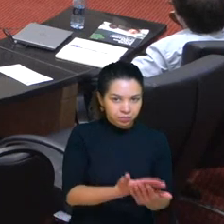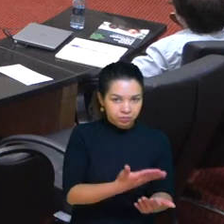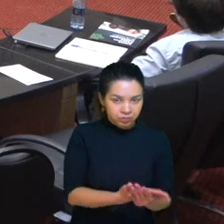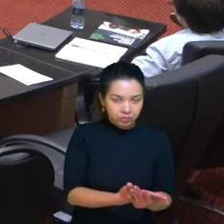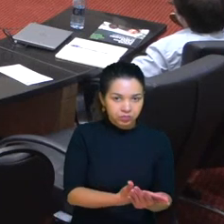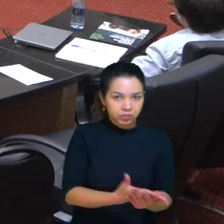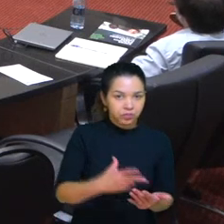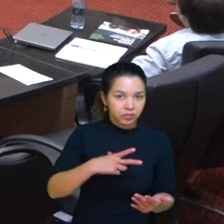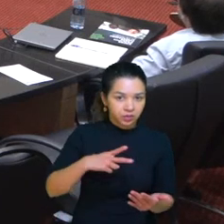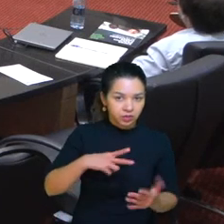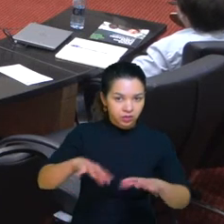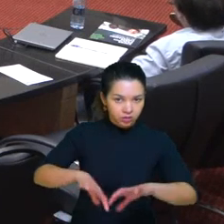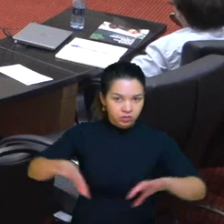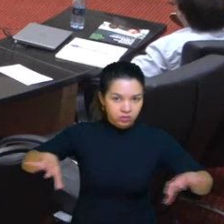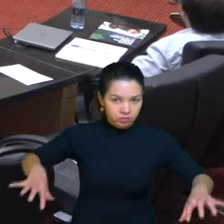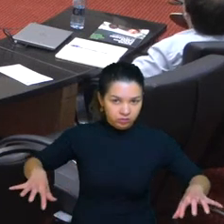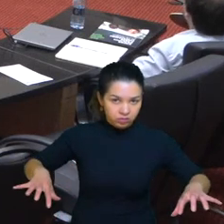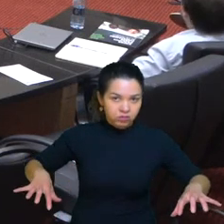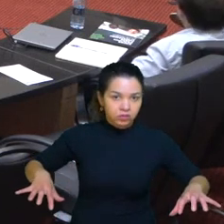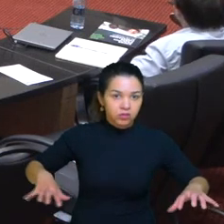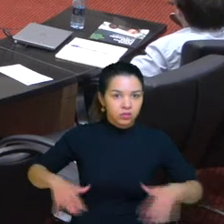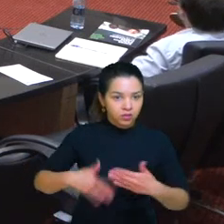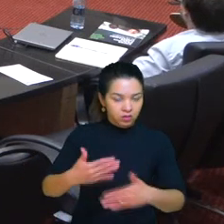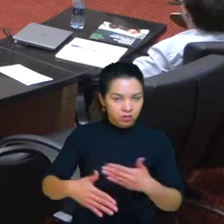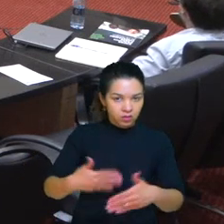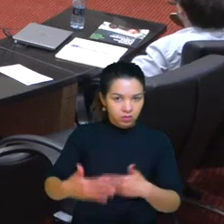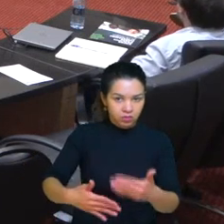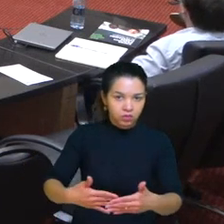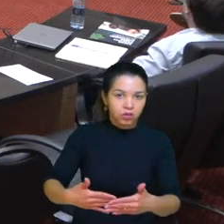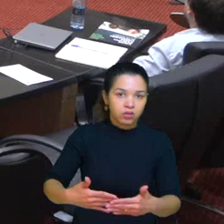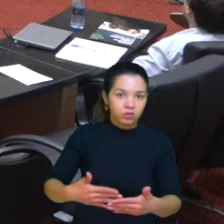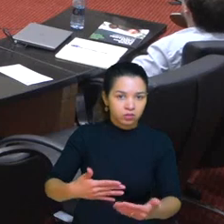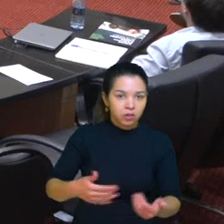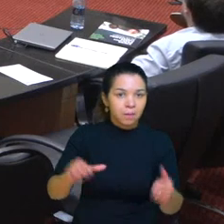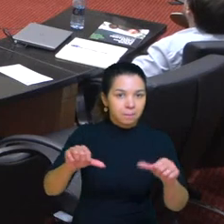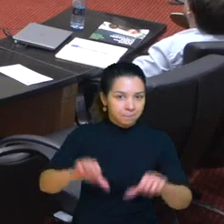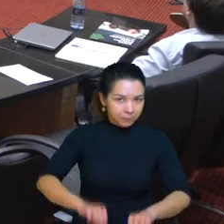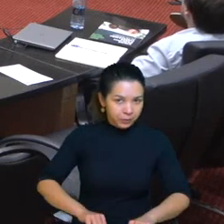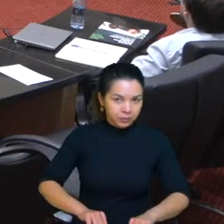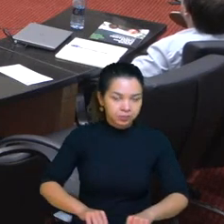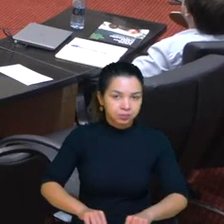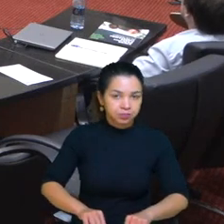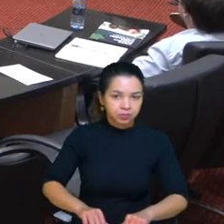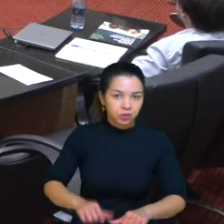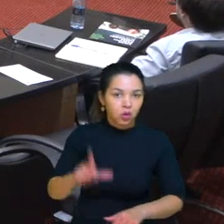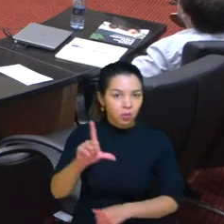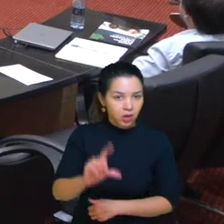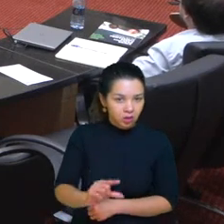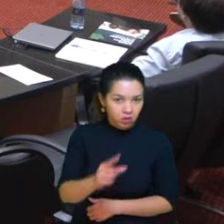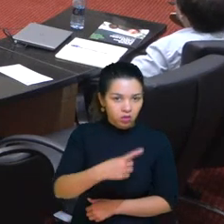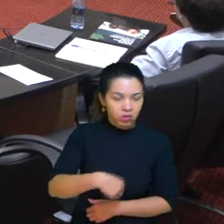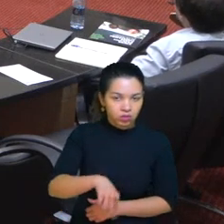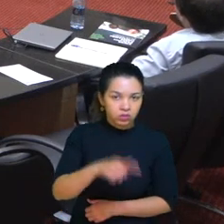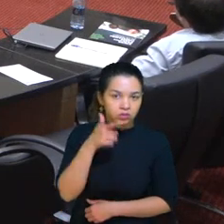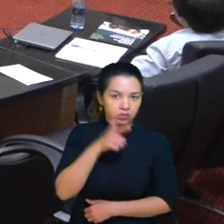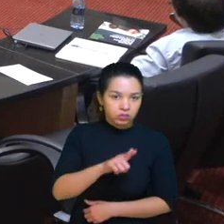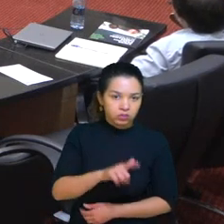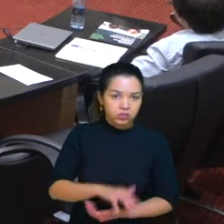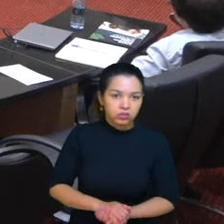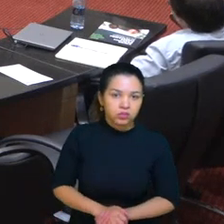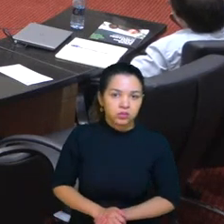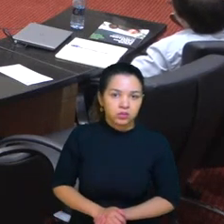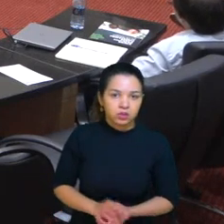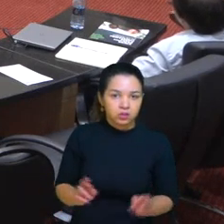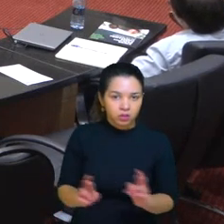o resultado será muito pior ou muito menor do que aquilo que a gente poderia conquistar Então essa